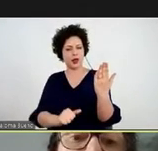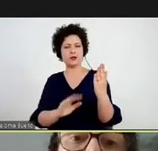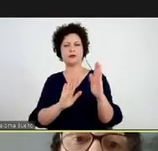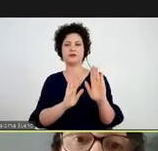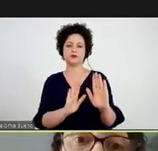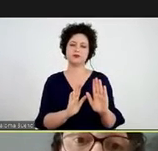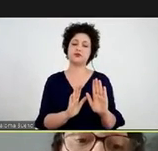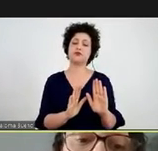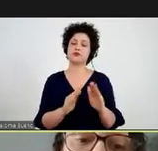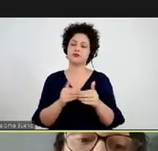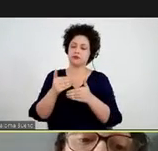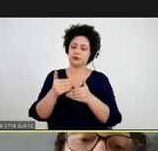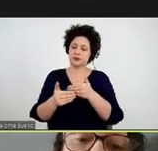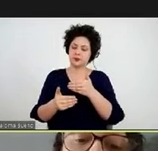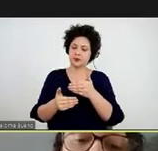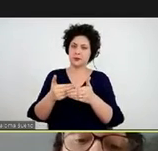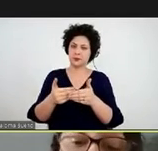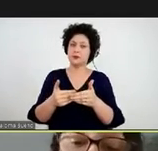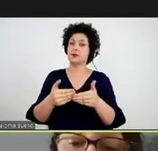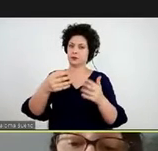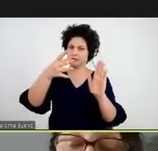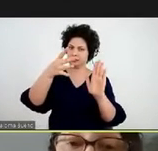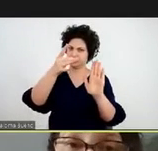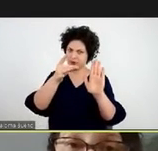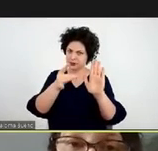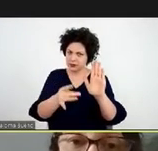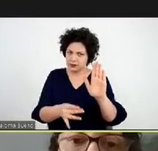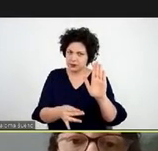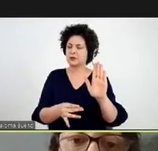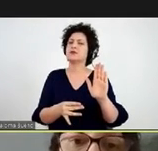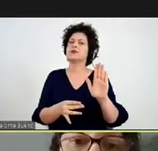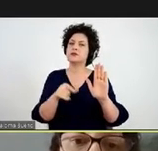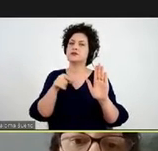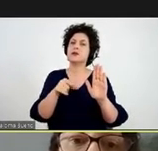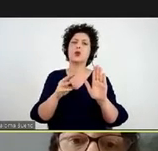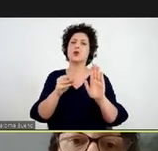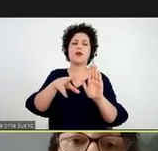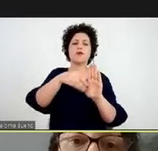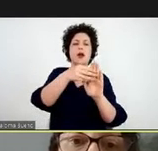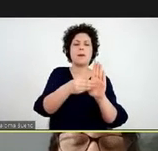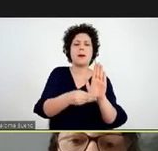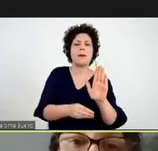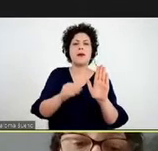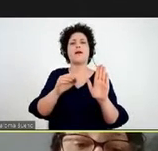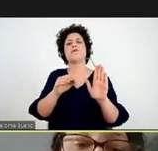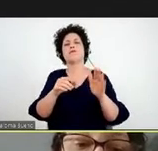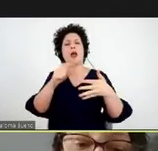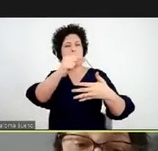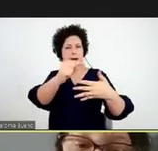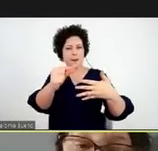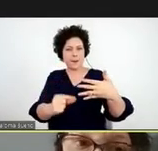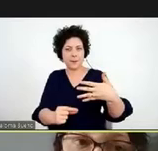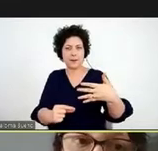que se dá a descrição dos elementos constituidores, e para isso a gente lança a mão da